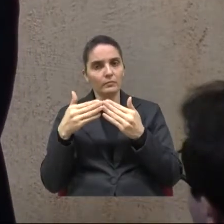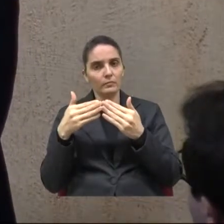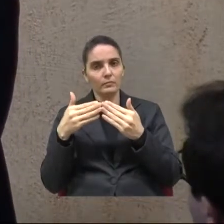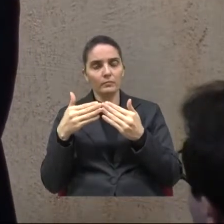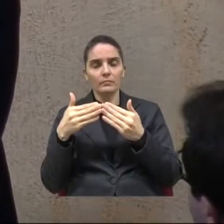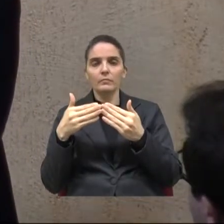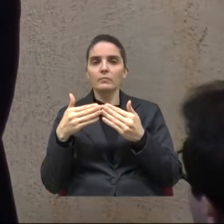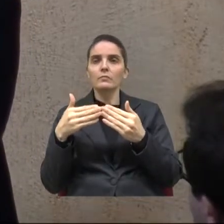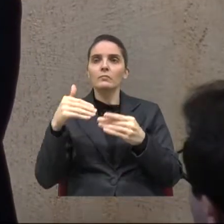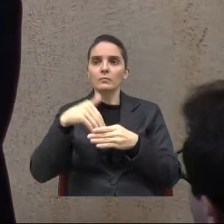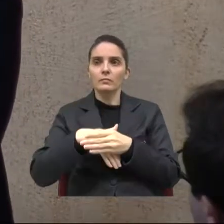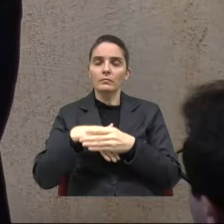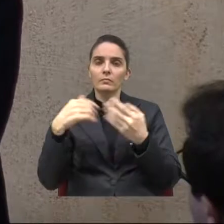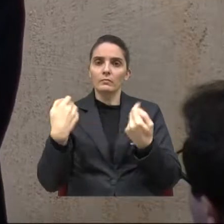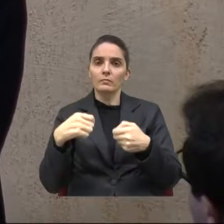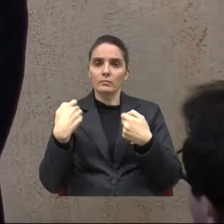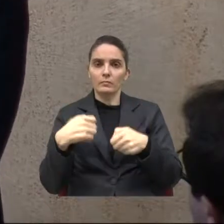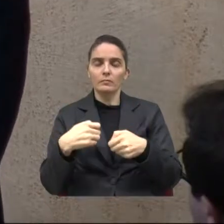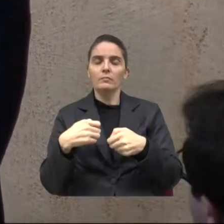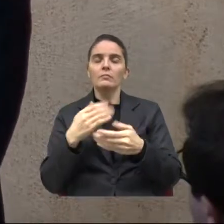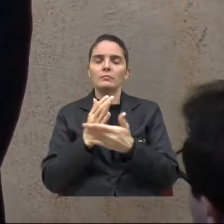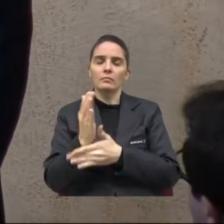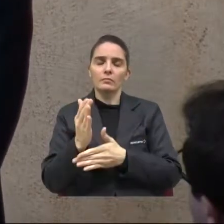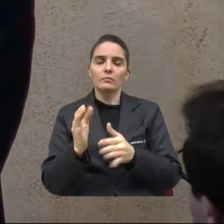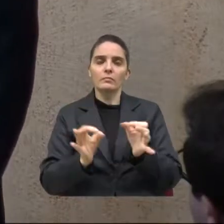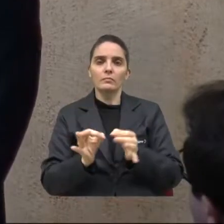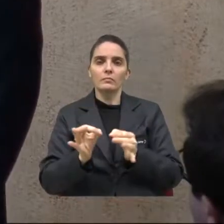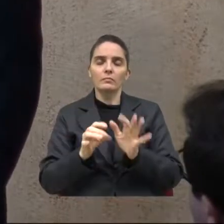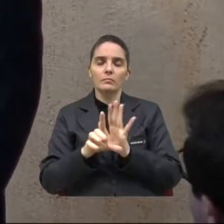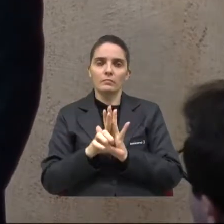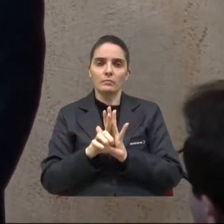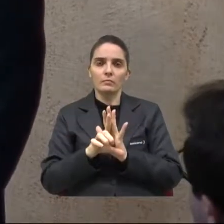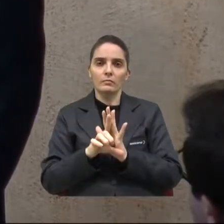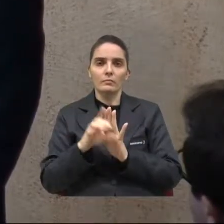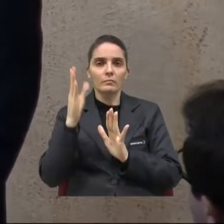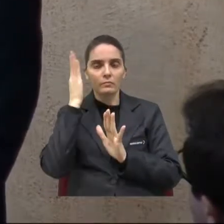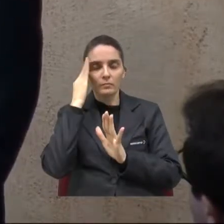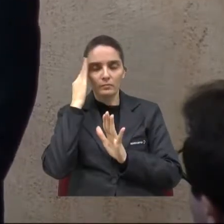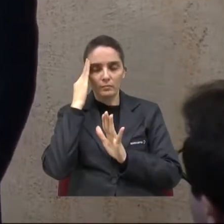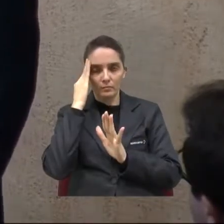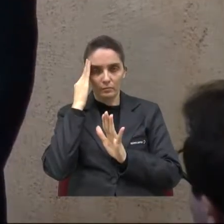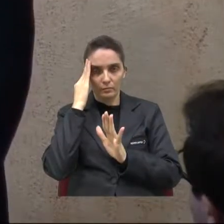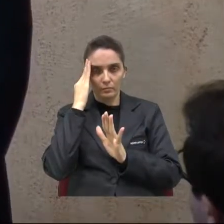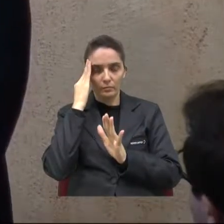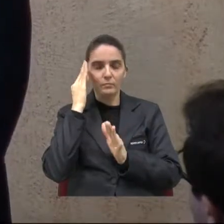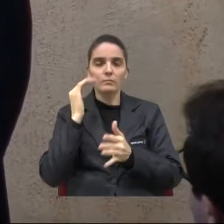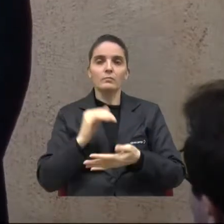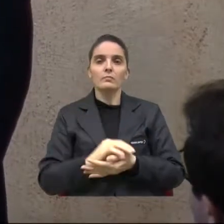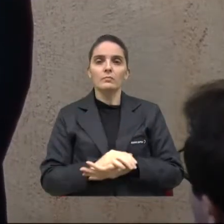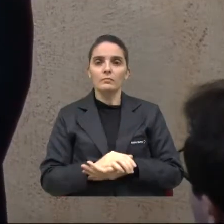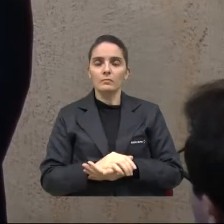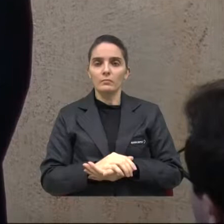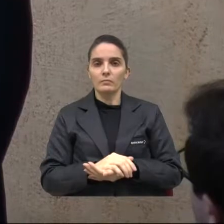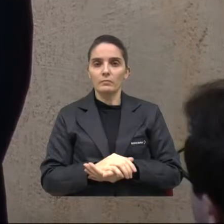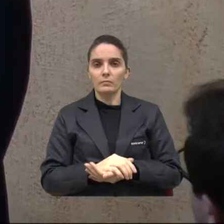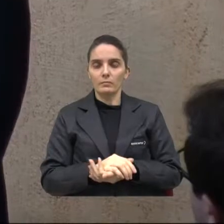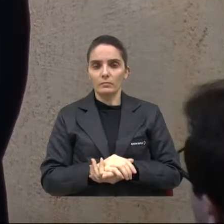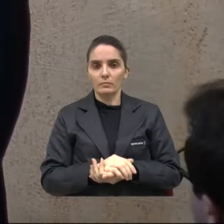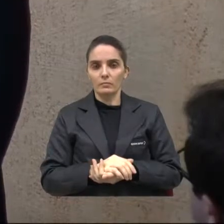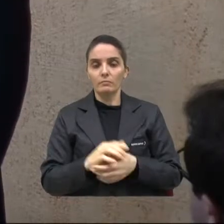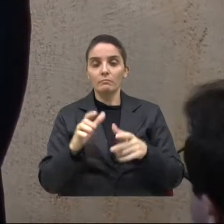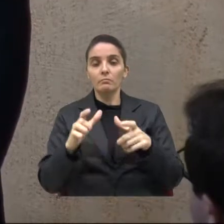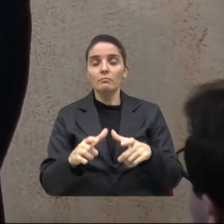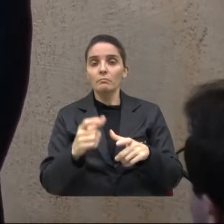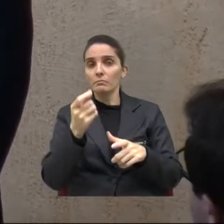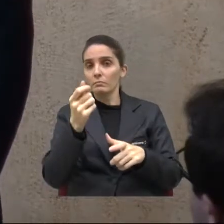desta casa para que possamos aprovar esse projeto e sabermos e acompanharmos aonde